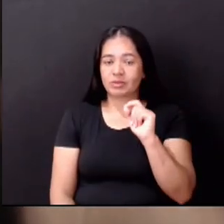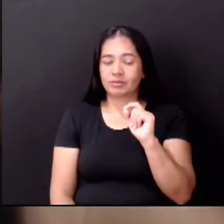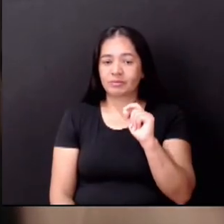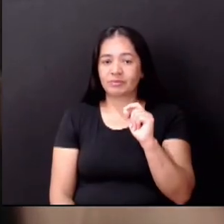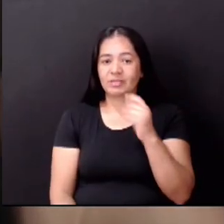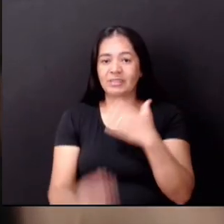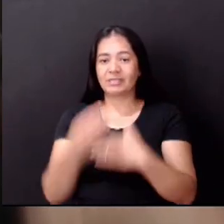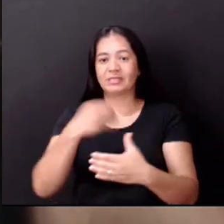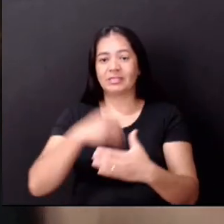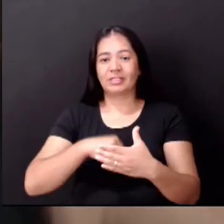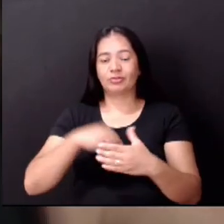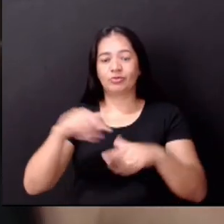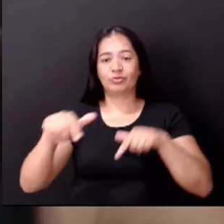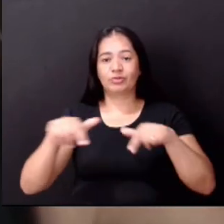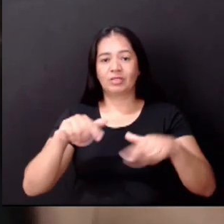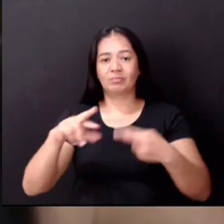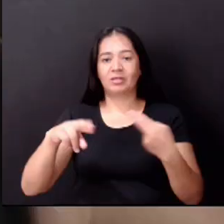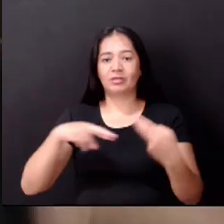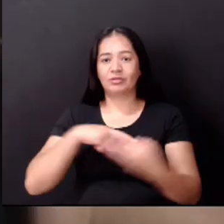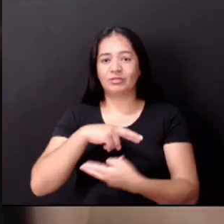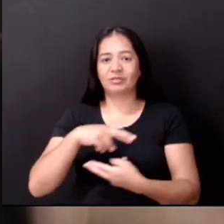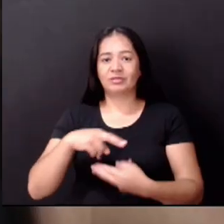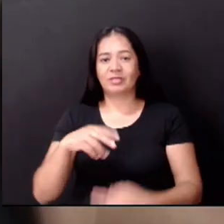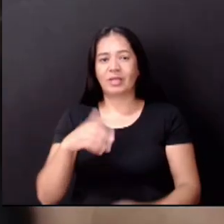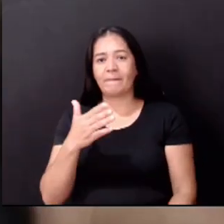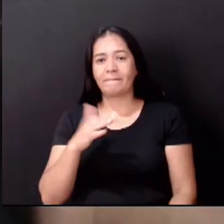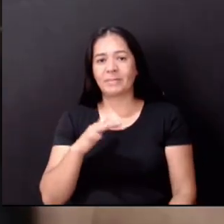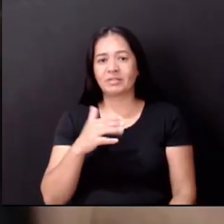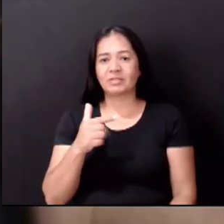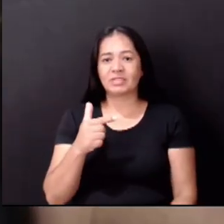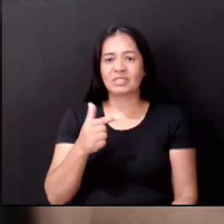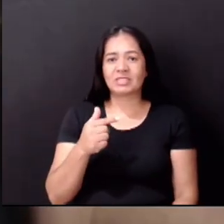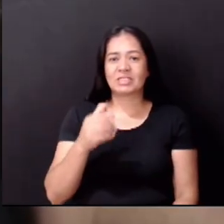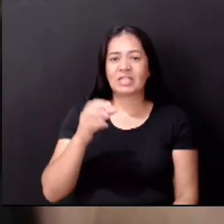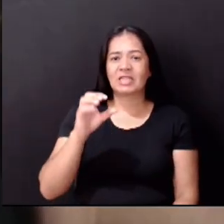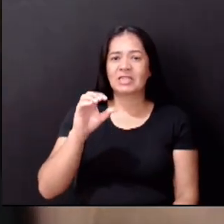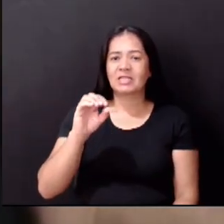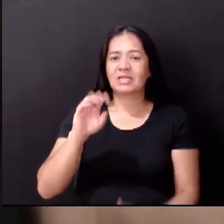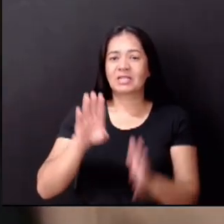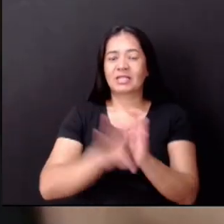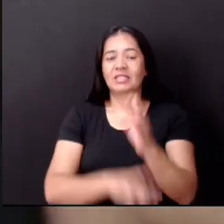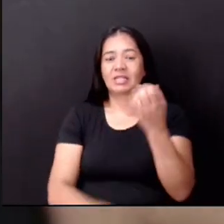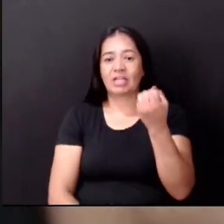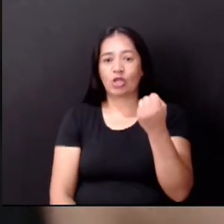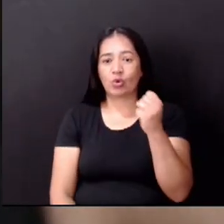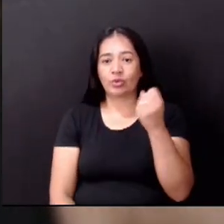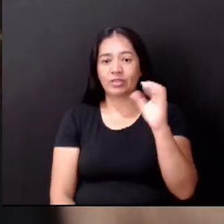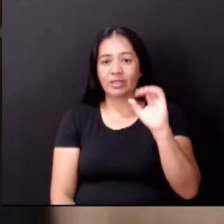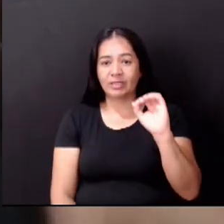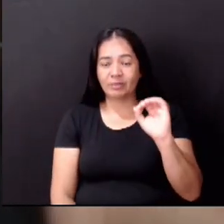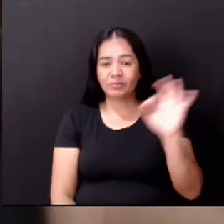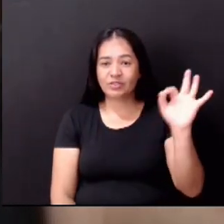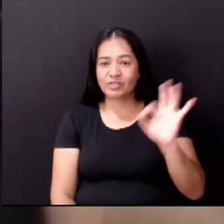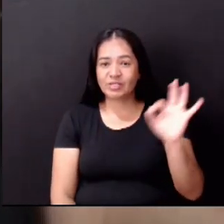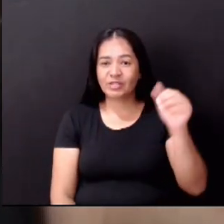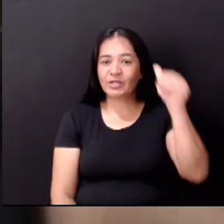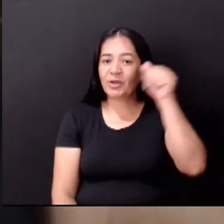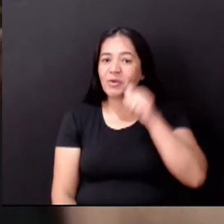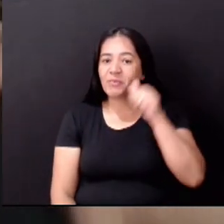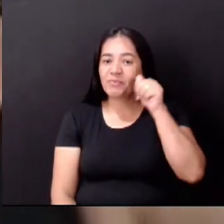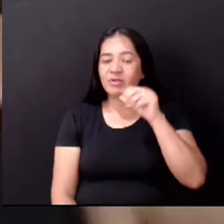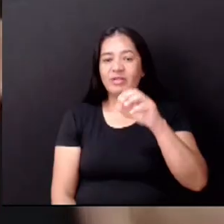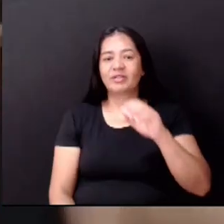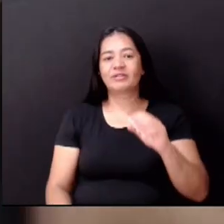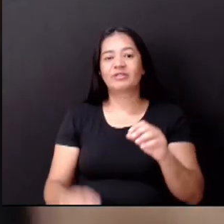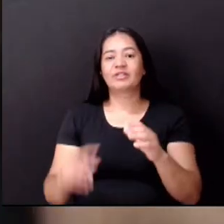a gente tem por volta de 70%, 80% de mulheres. Então, ela gera empoderamento,